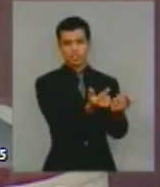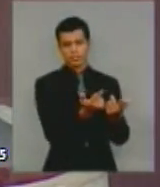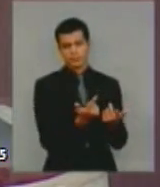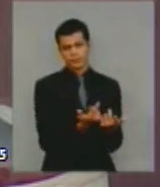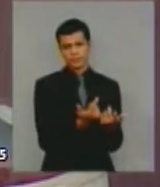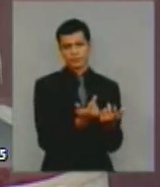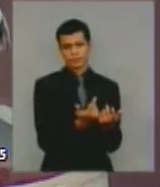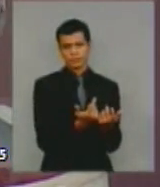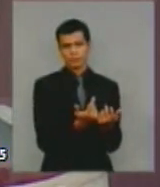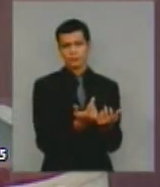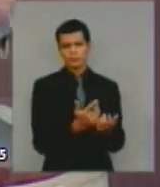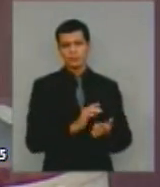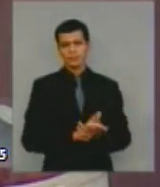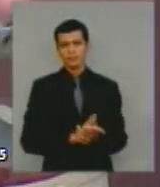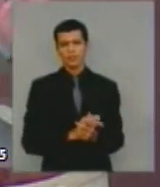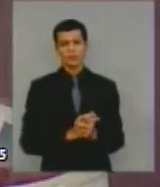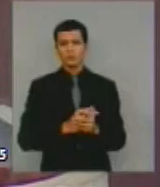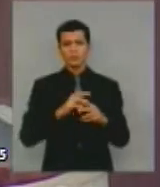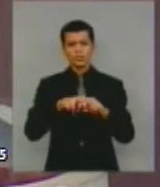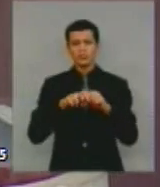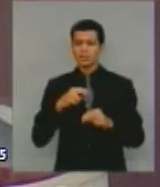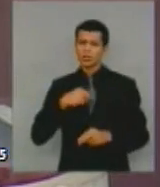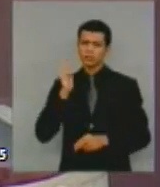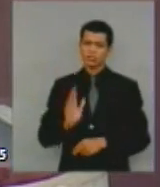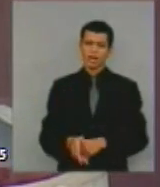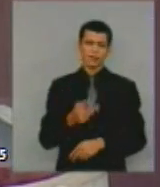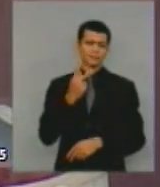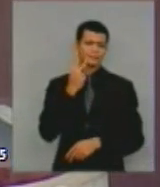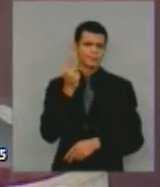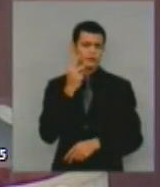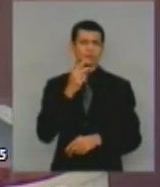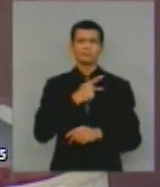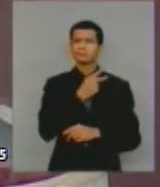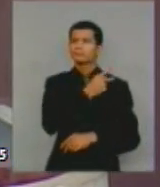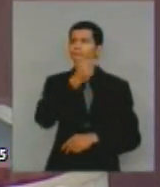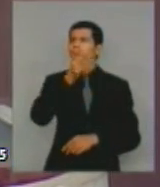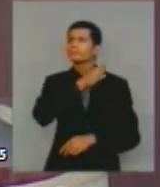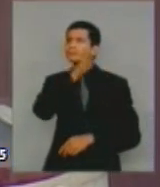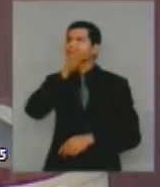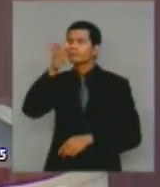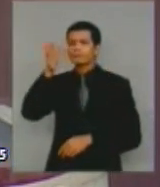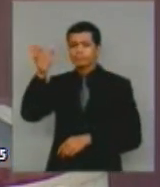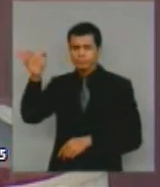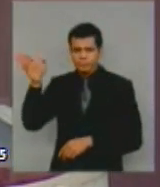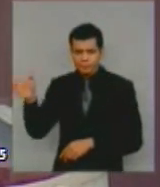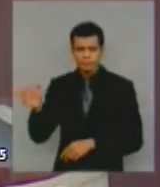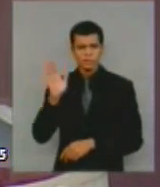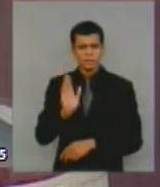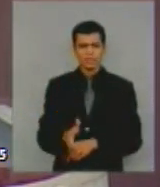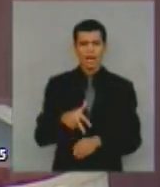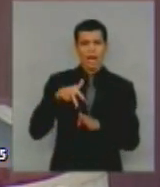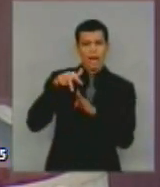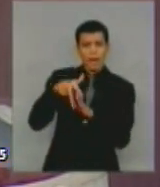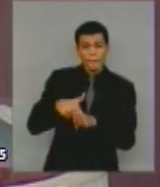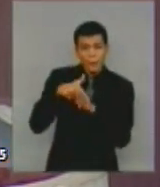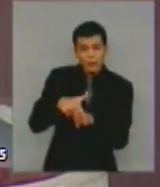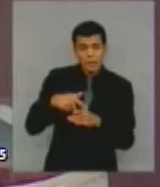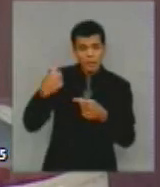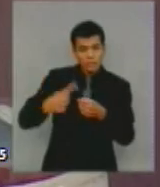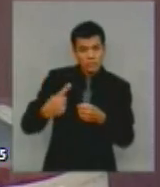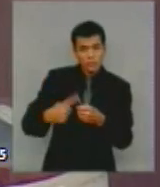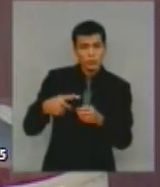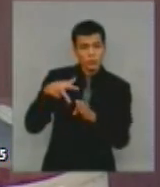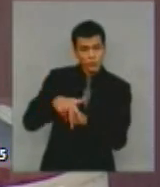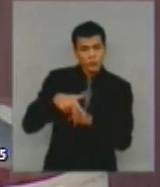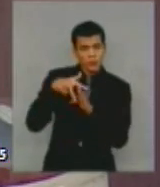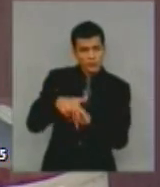Ceará inteiro, né? Não há uma única região que nós não andemos. Lá na montada do meu pai, o deputado